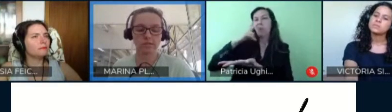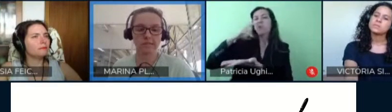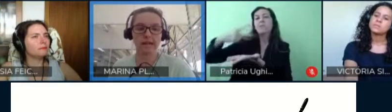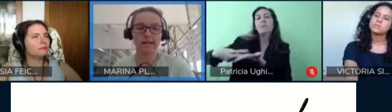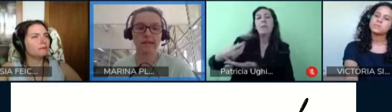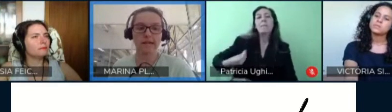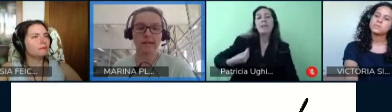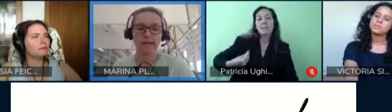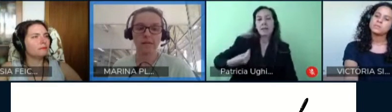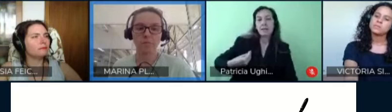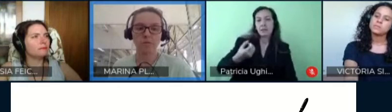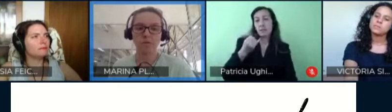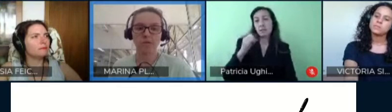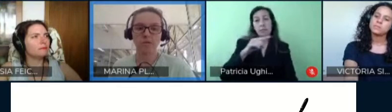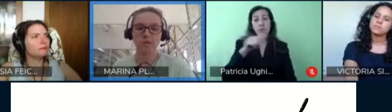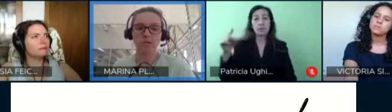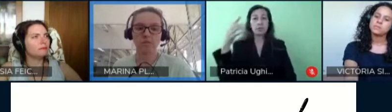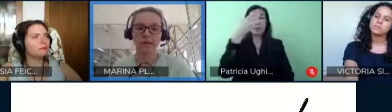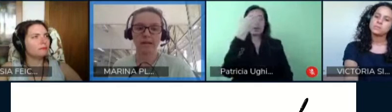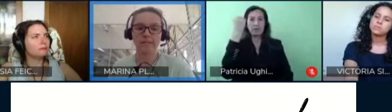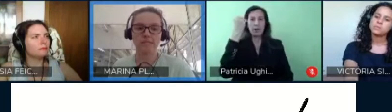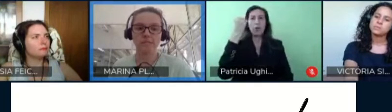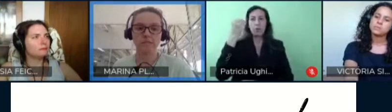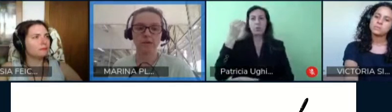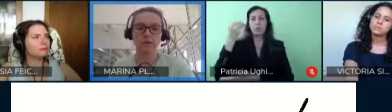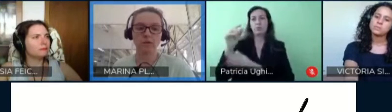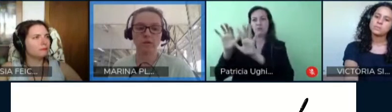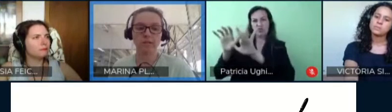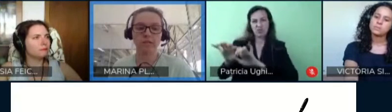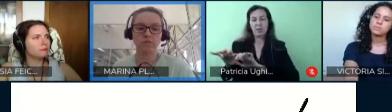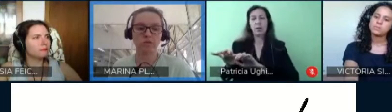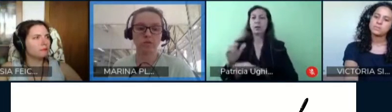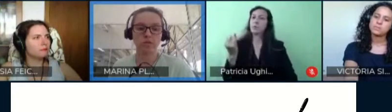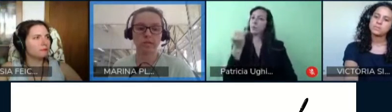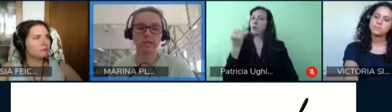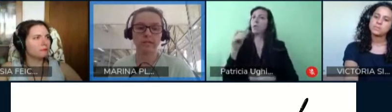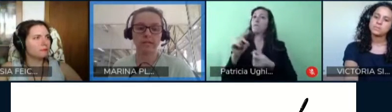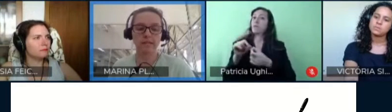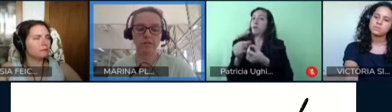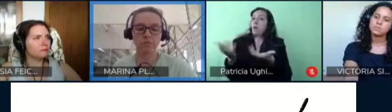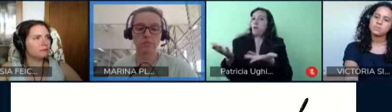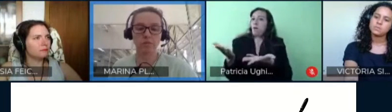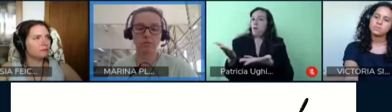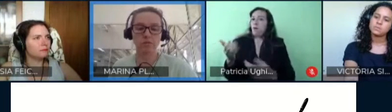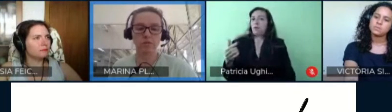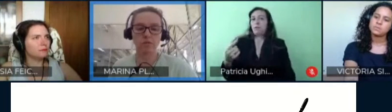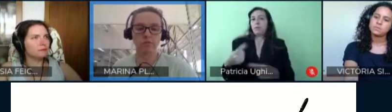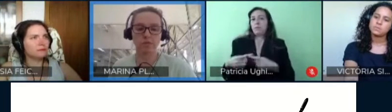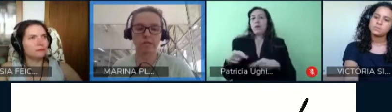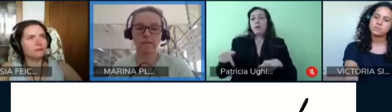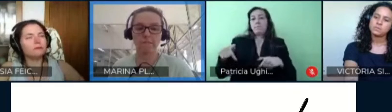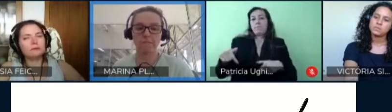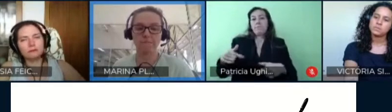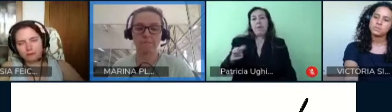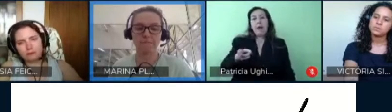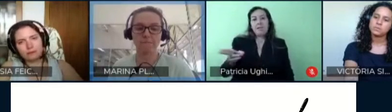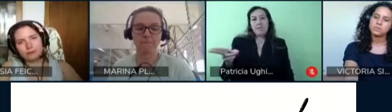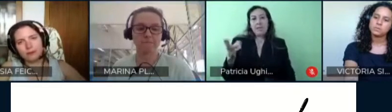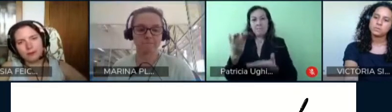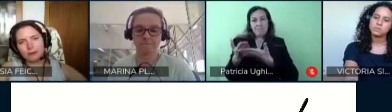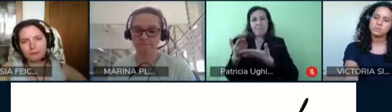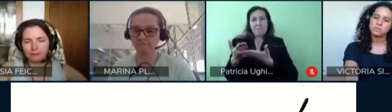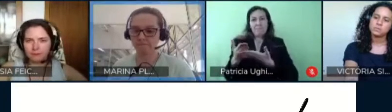de registrar. É importante que façam, então, agora, enquanto a gente ainda está com o módulo ativo, ok?